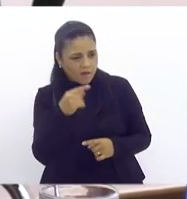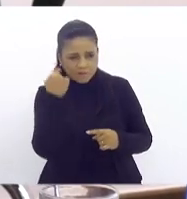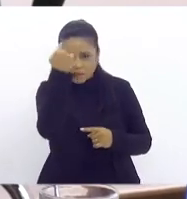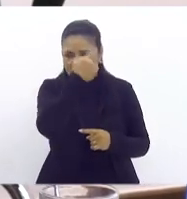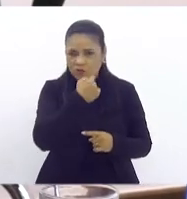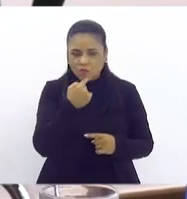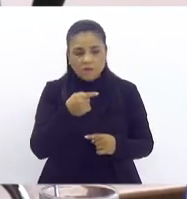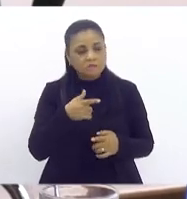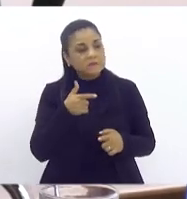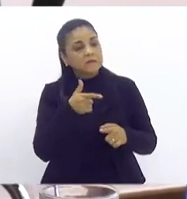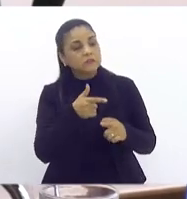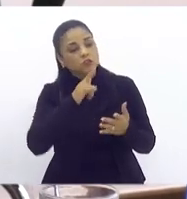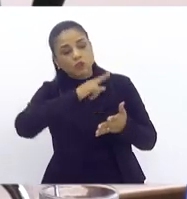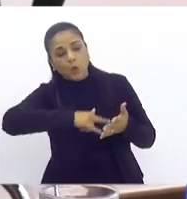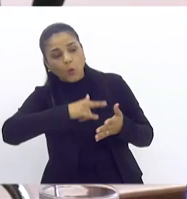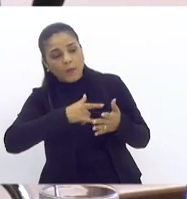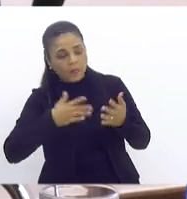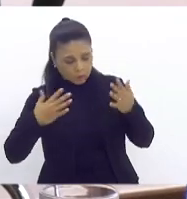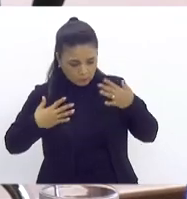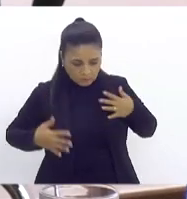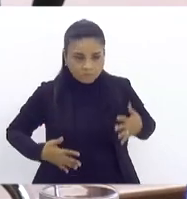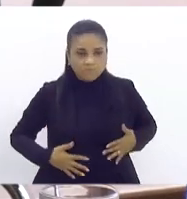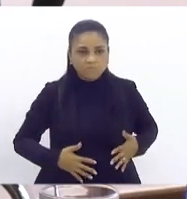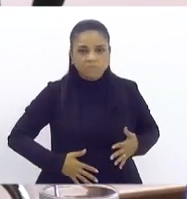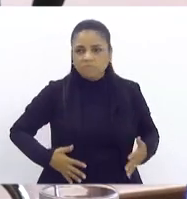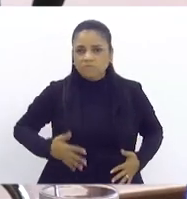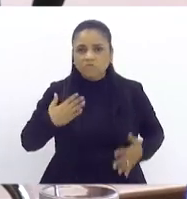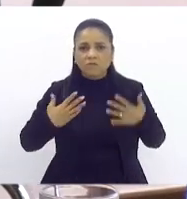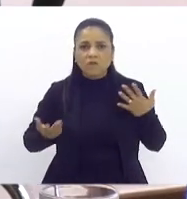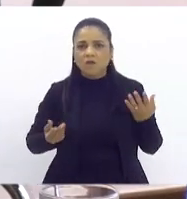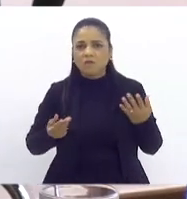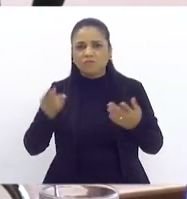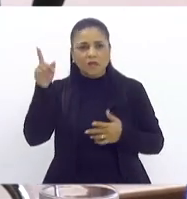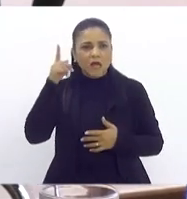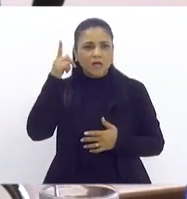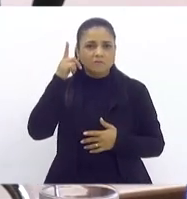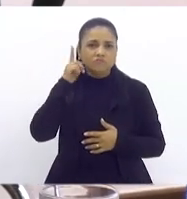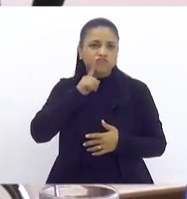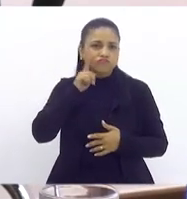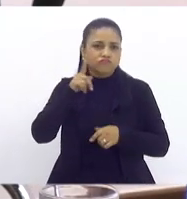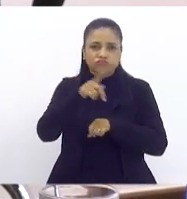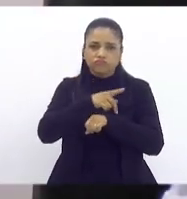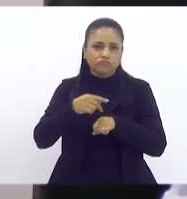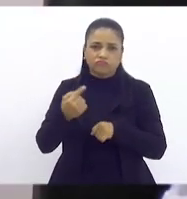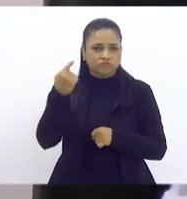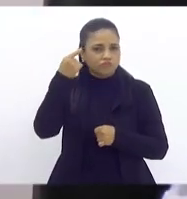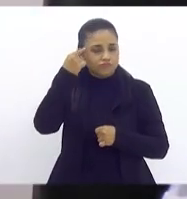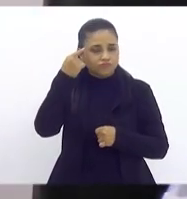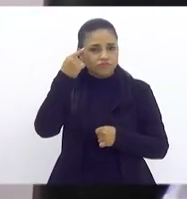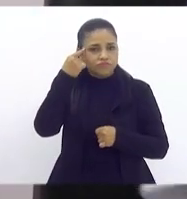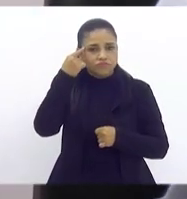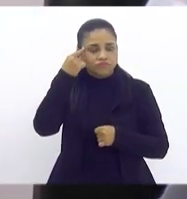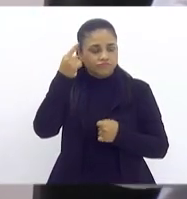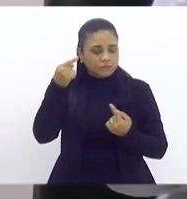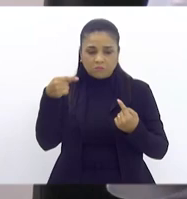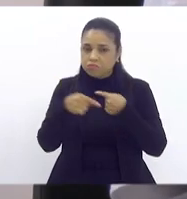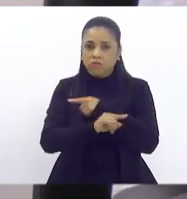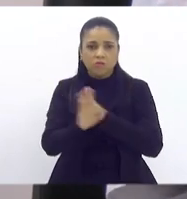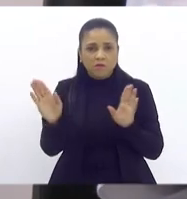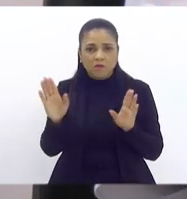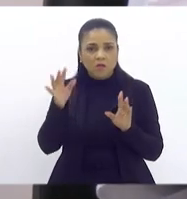rua para pedir o documento ou para revistá-lo isso é isso nos Estados Unidos é algo impensável é algo discutível desde